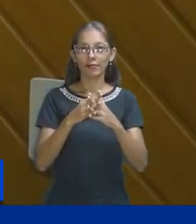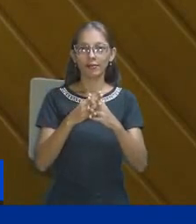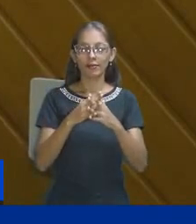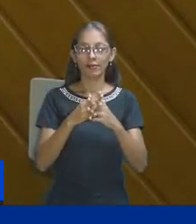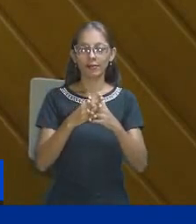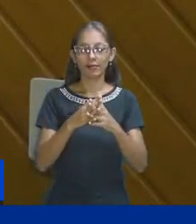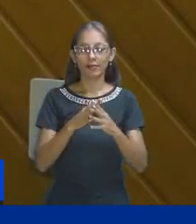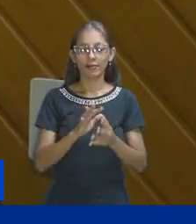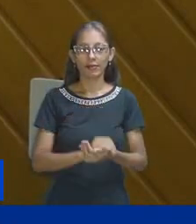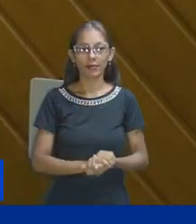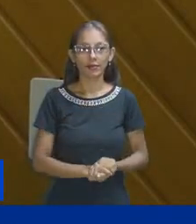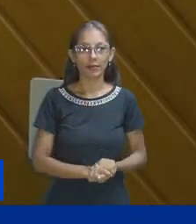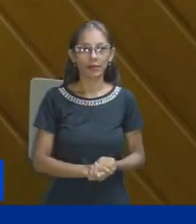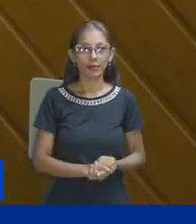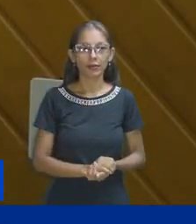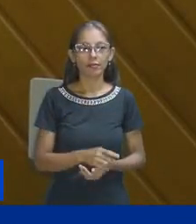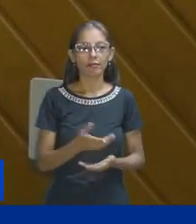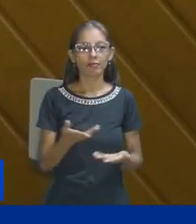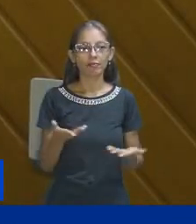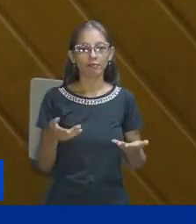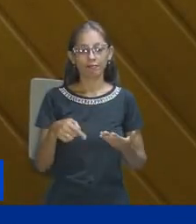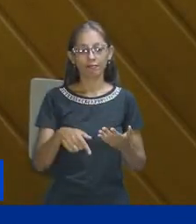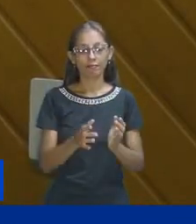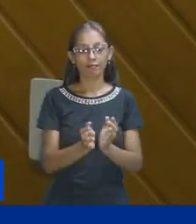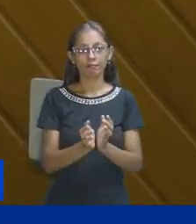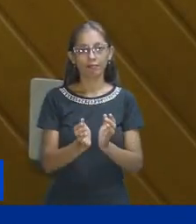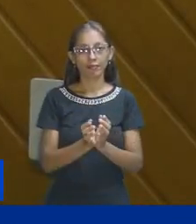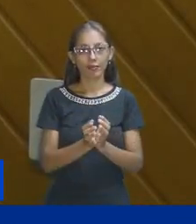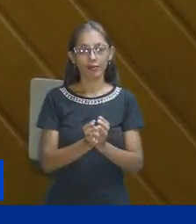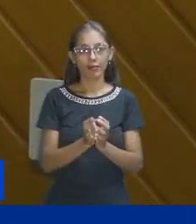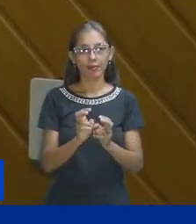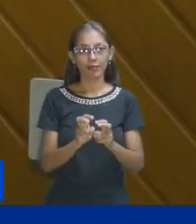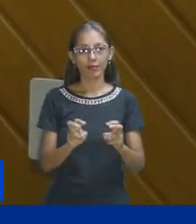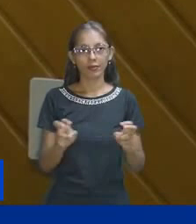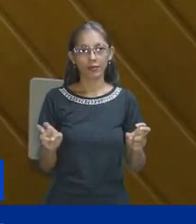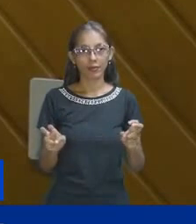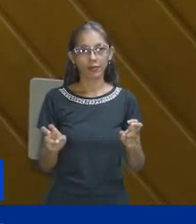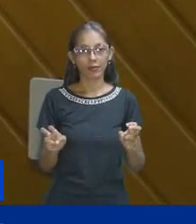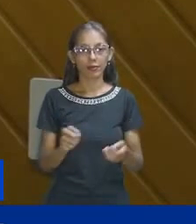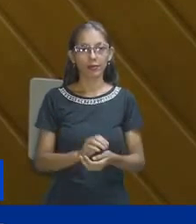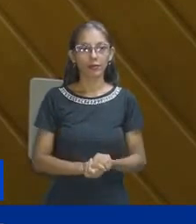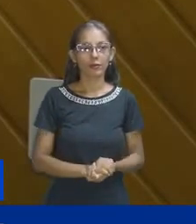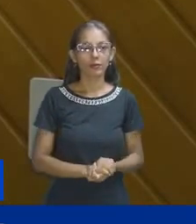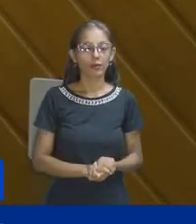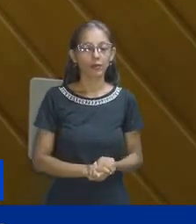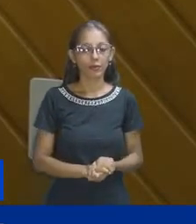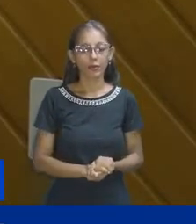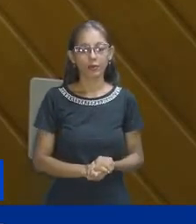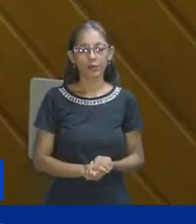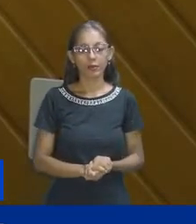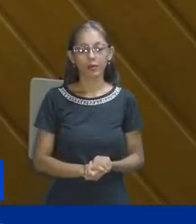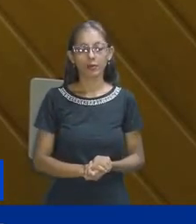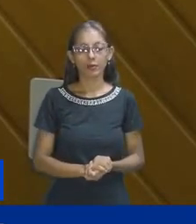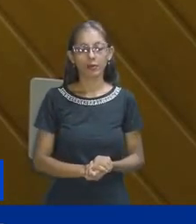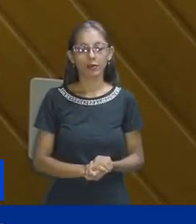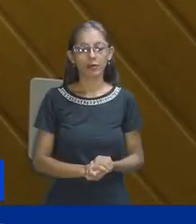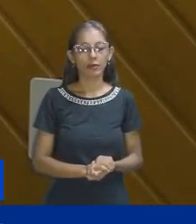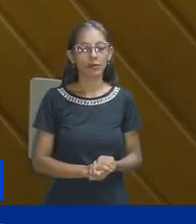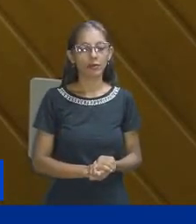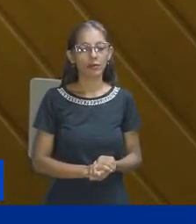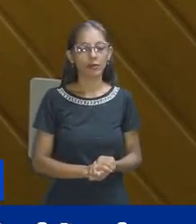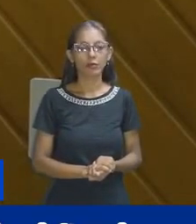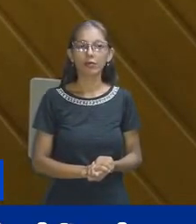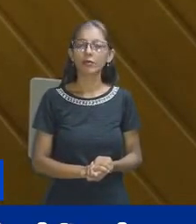Corte, inclusive deste egrégio e do Tribunal Superior Eleitoral, que a fragilidade da porta não